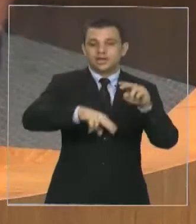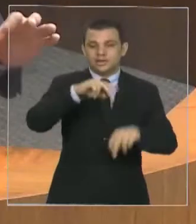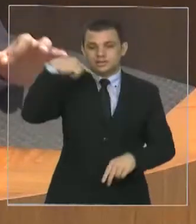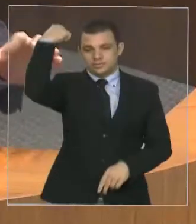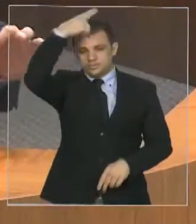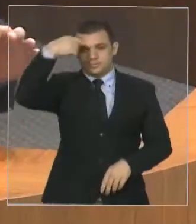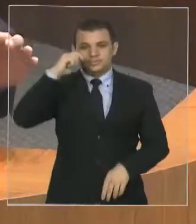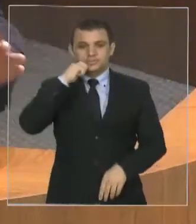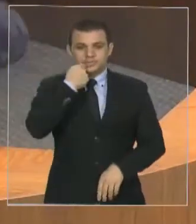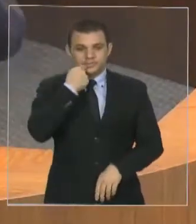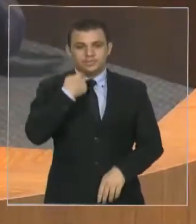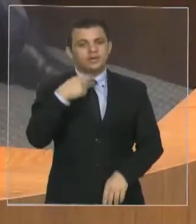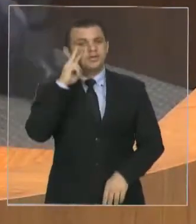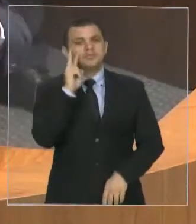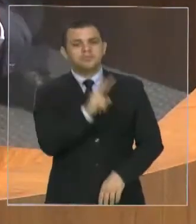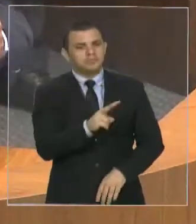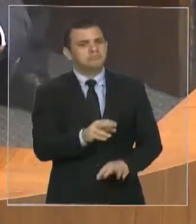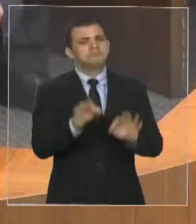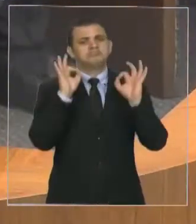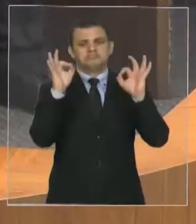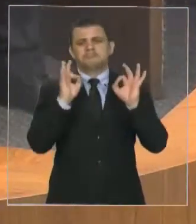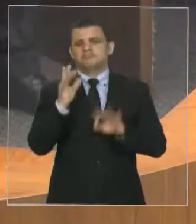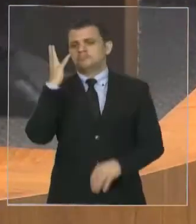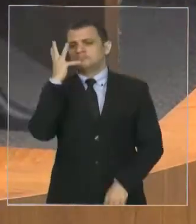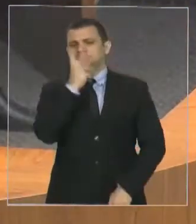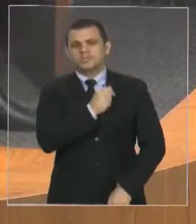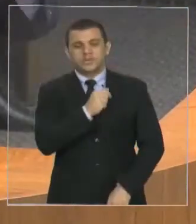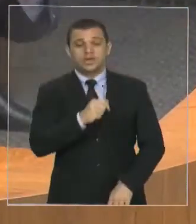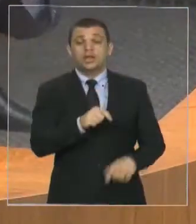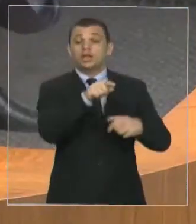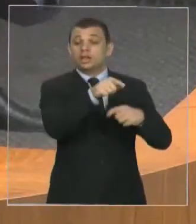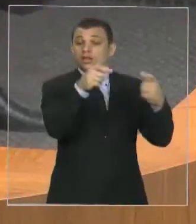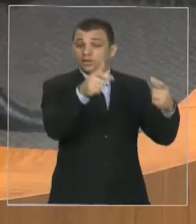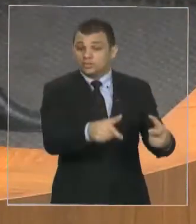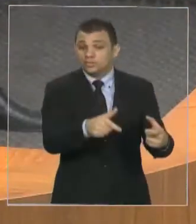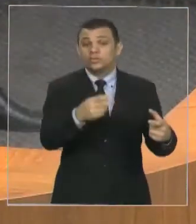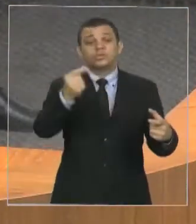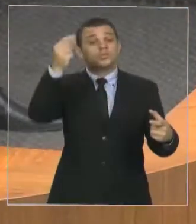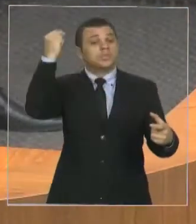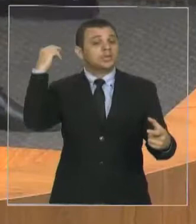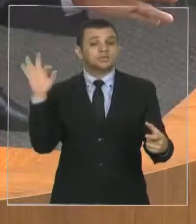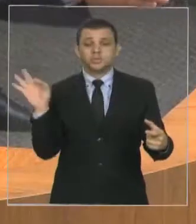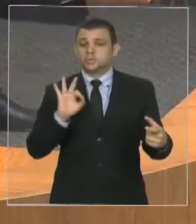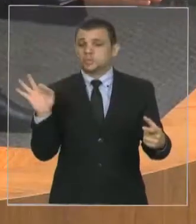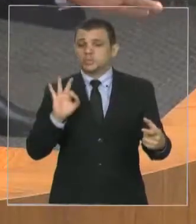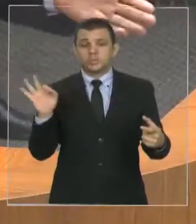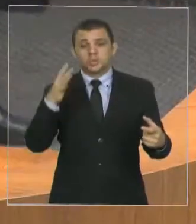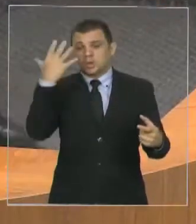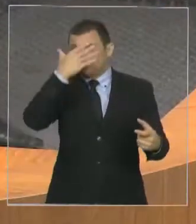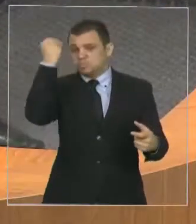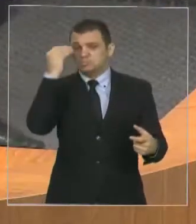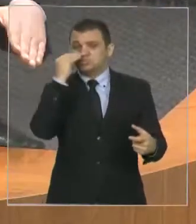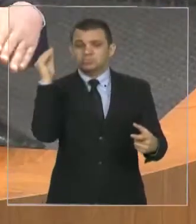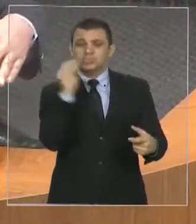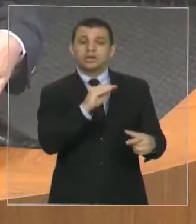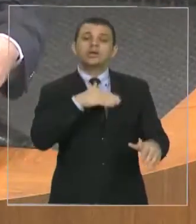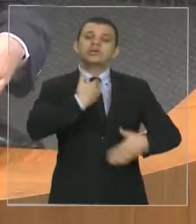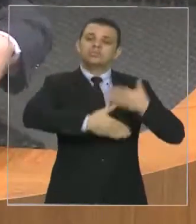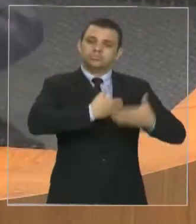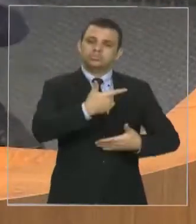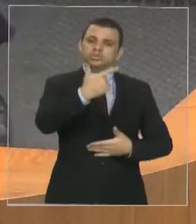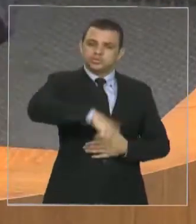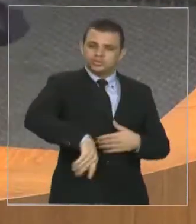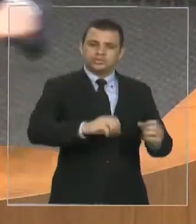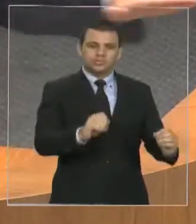coisa linda! O Arraial do Santo Antônio, que foi resgatado, estava totalmente esquecido, voltou à